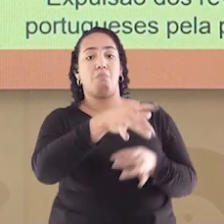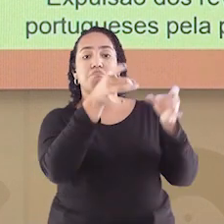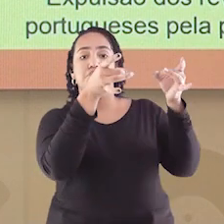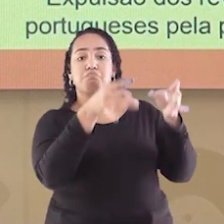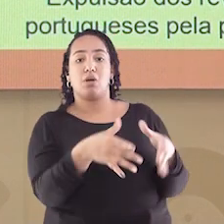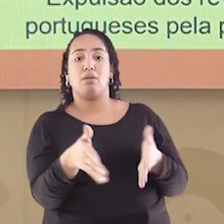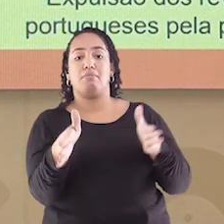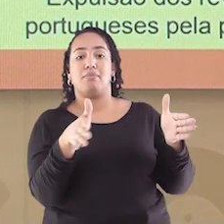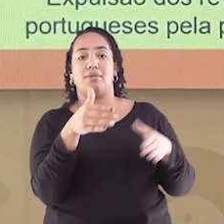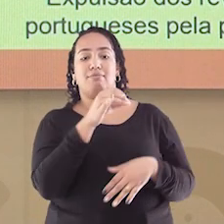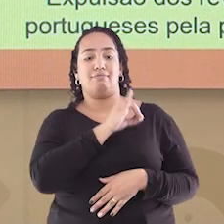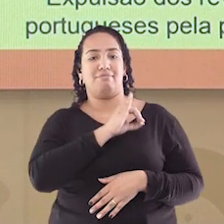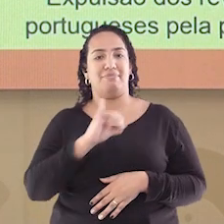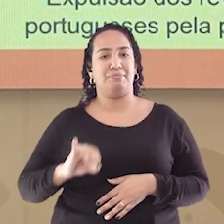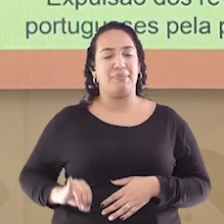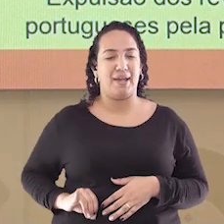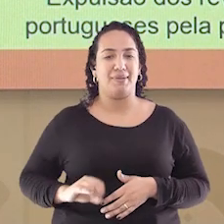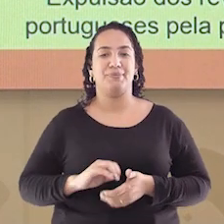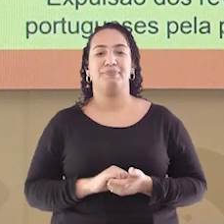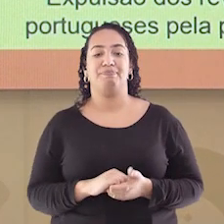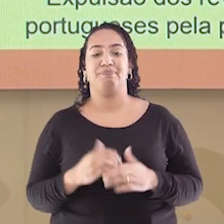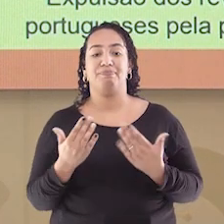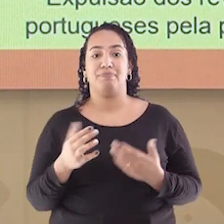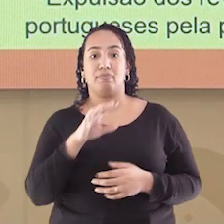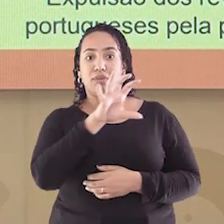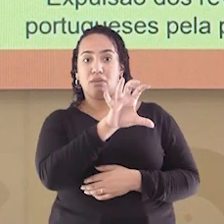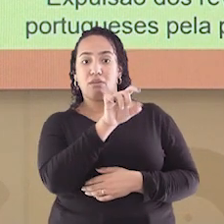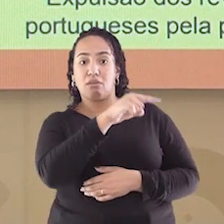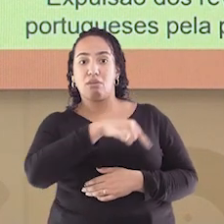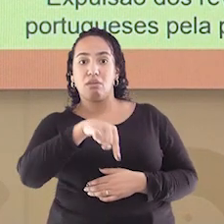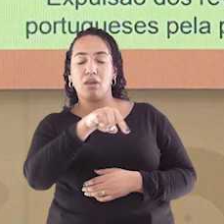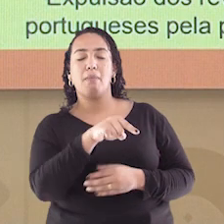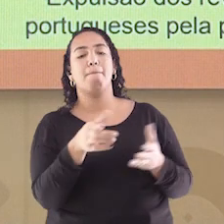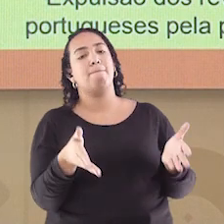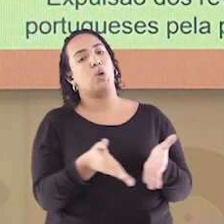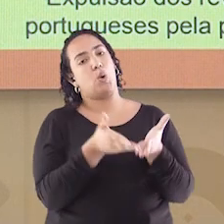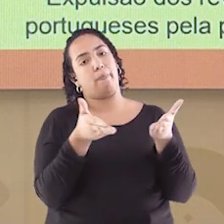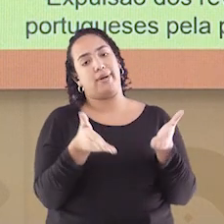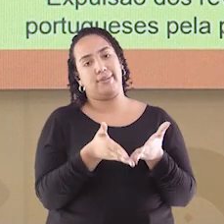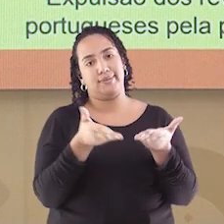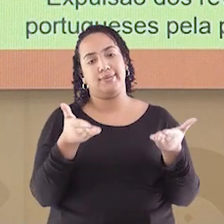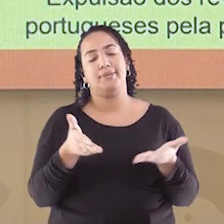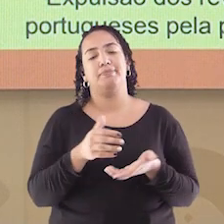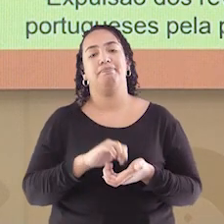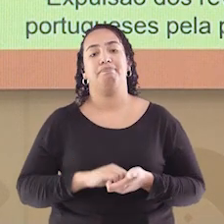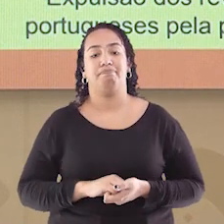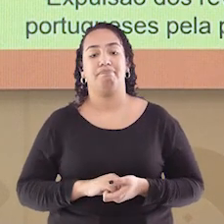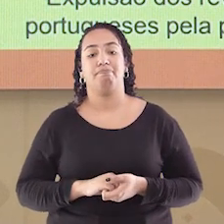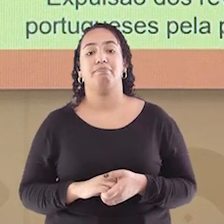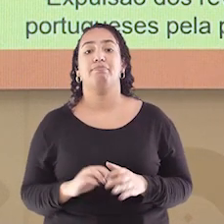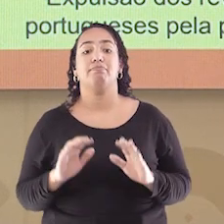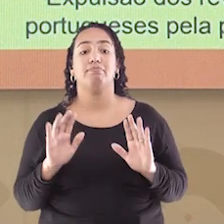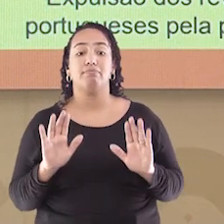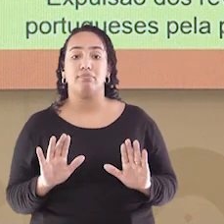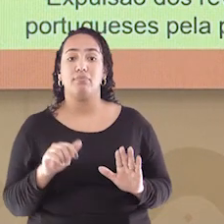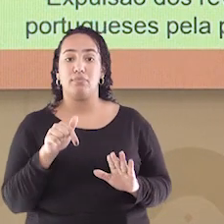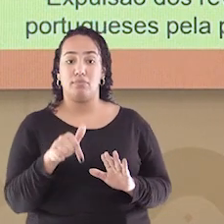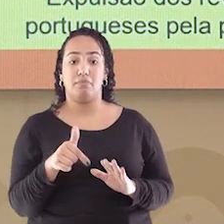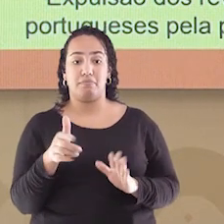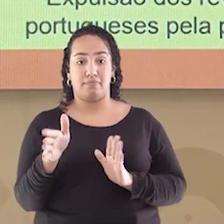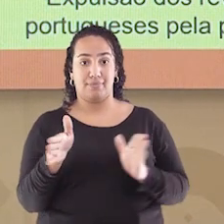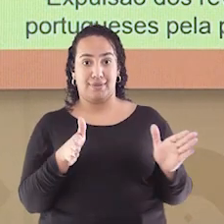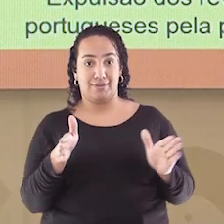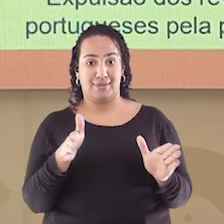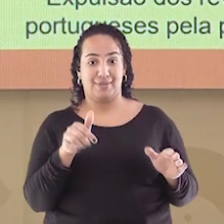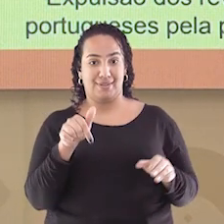local durante o Império Brasileiro. E a região passou por uma extrema pobreza durante esse período. Só que ainda durante o período